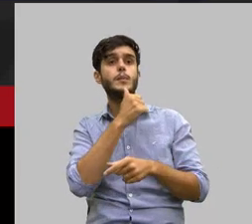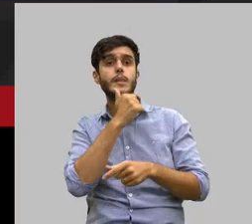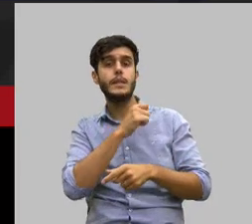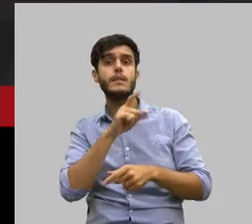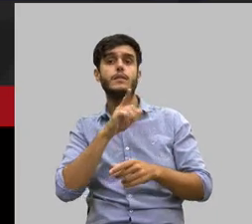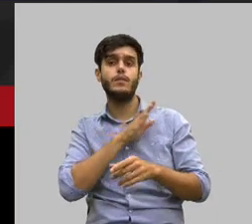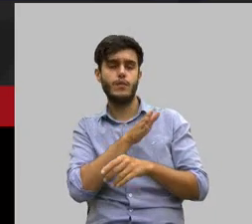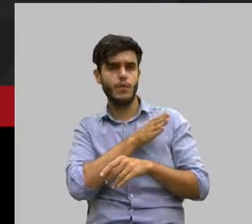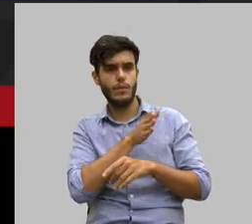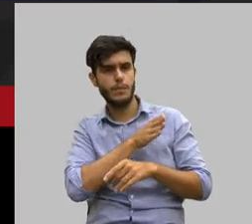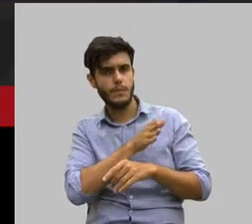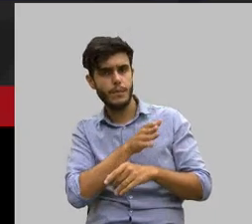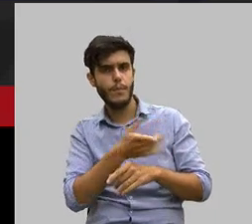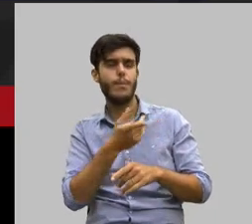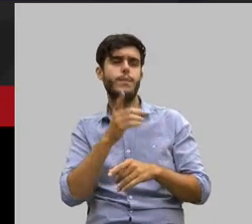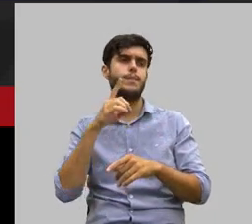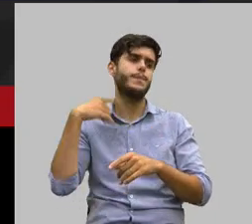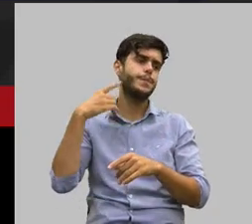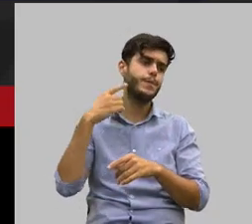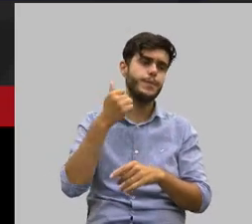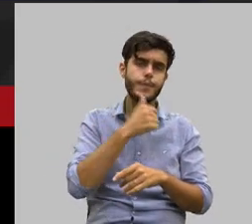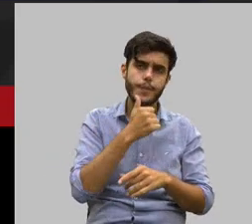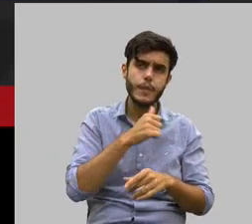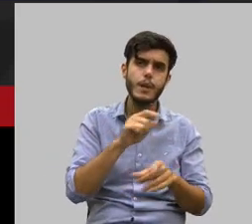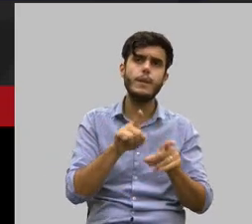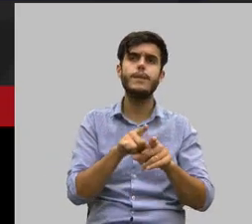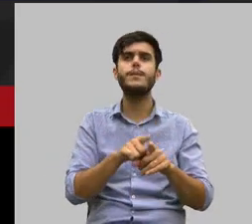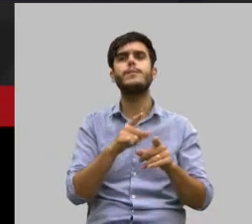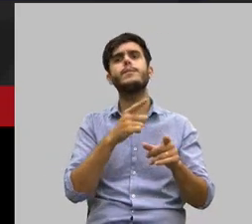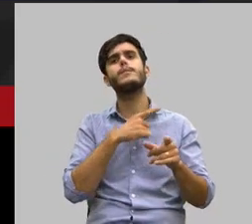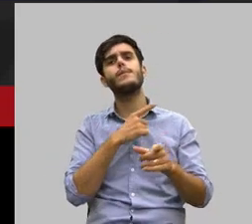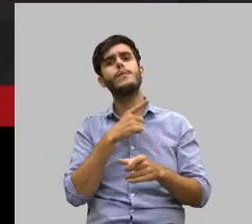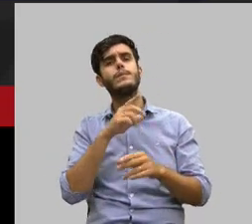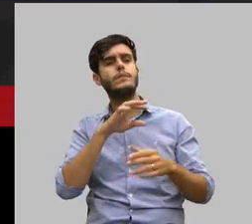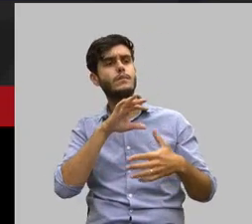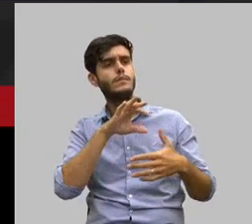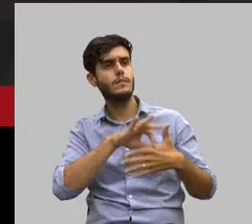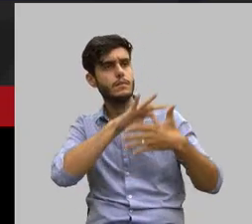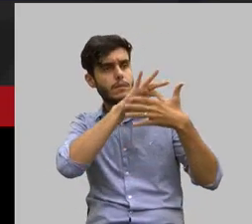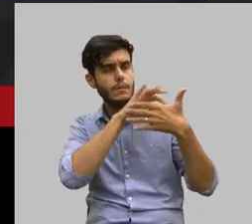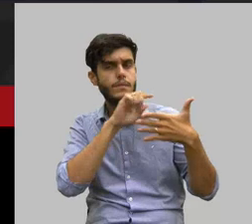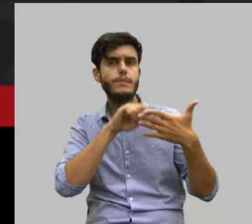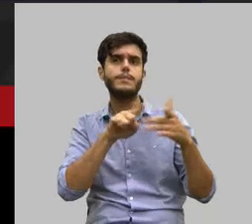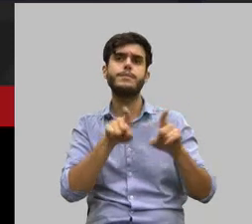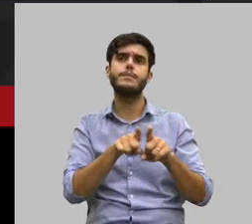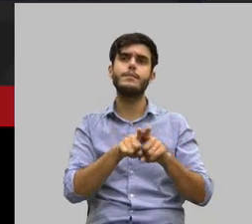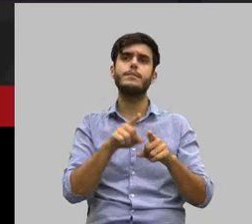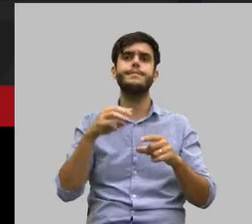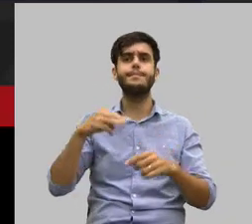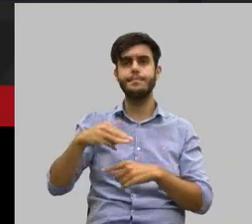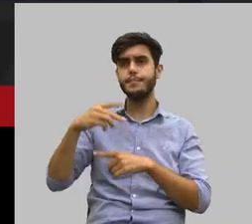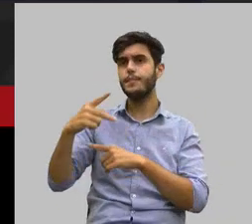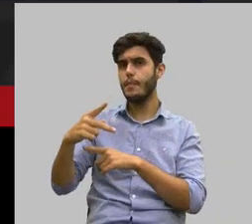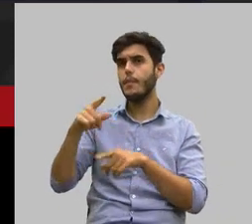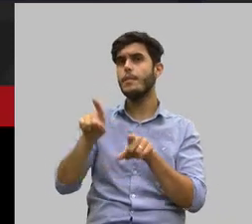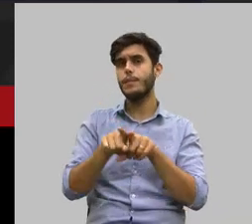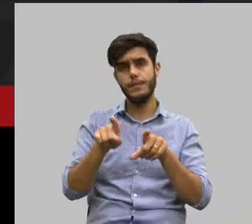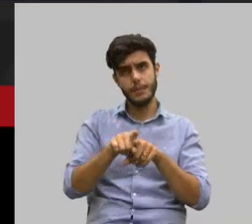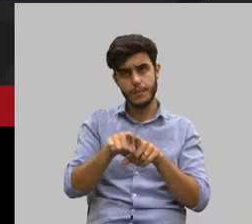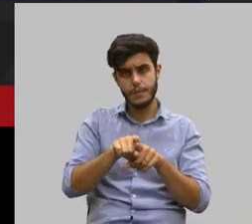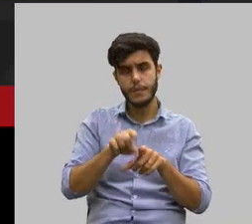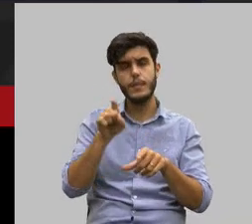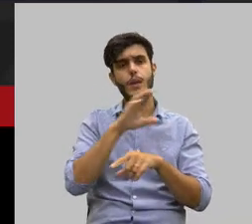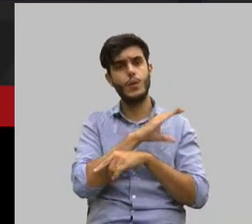tanto né algumas deputadas presentes quanto a representação dos mandatos de todas eh e ainda do Ministério Público a partir da da